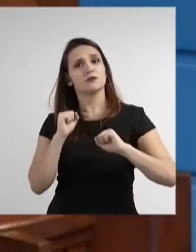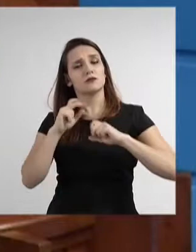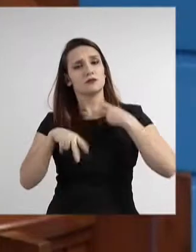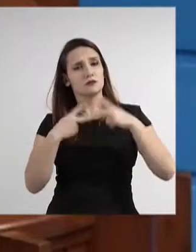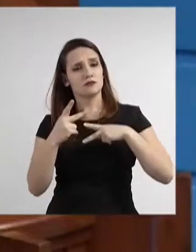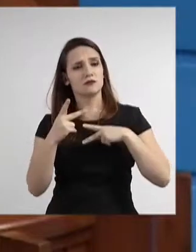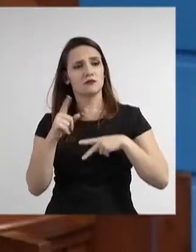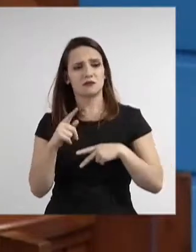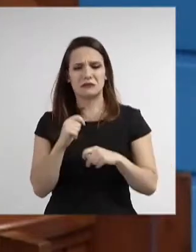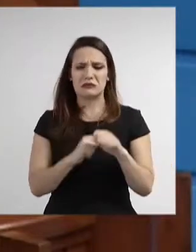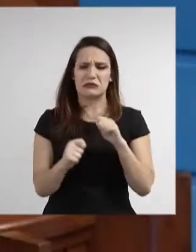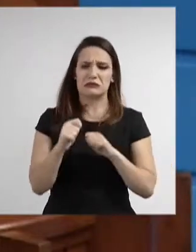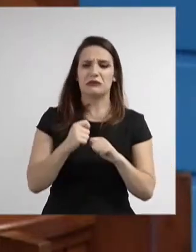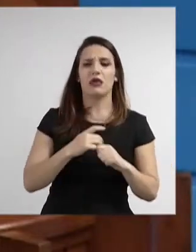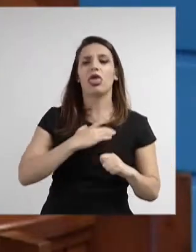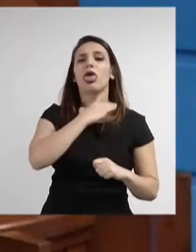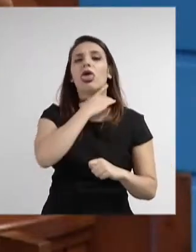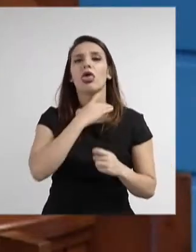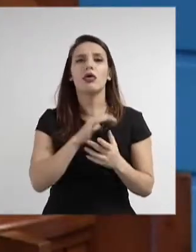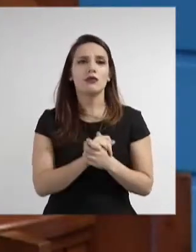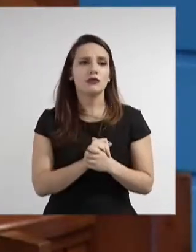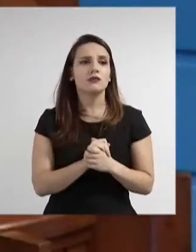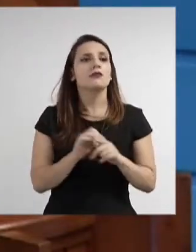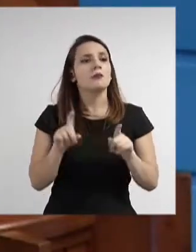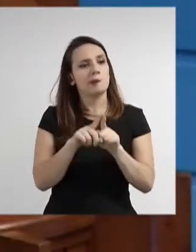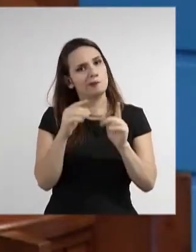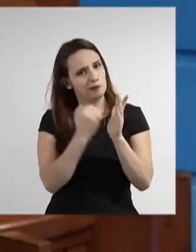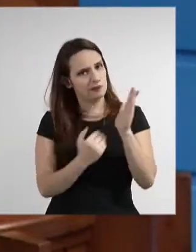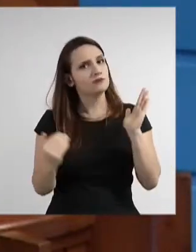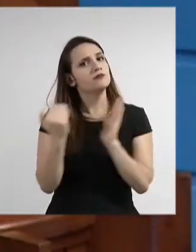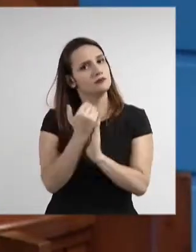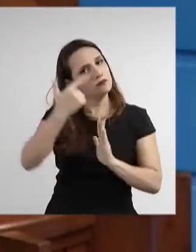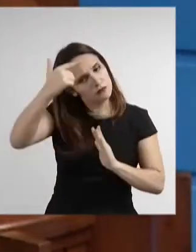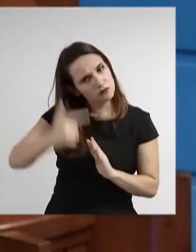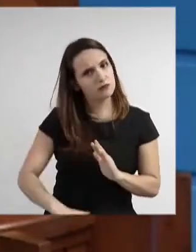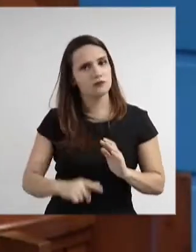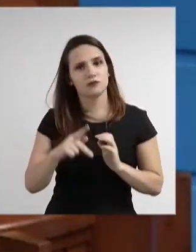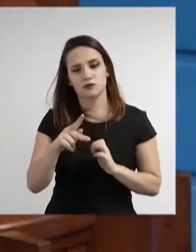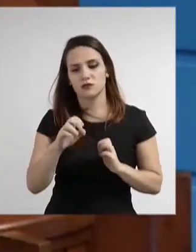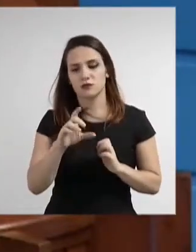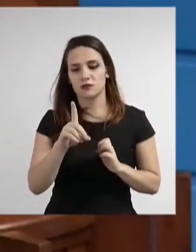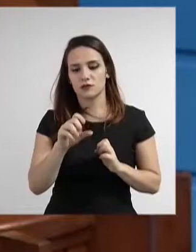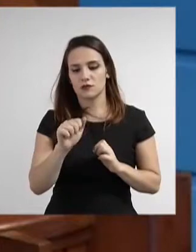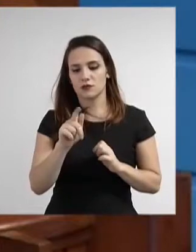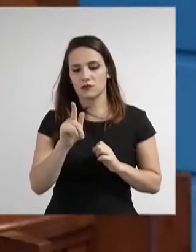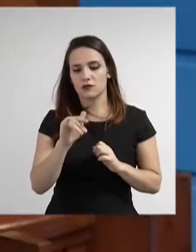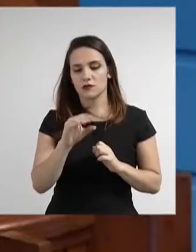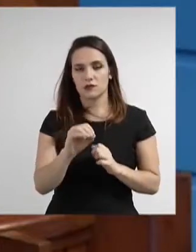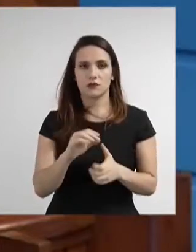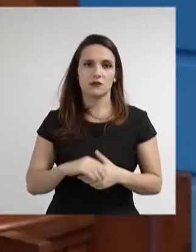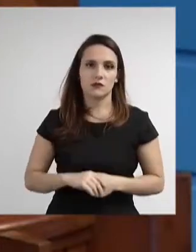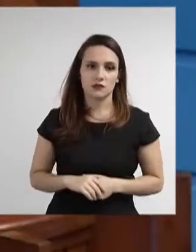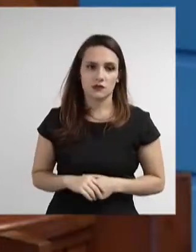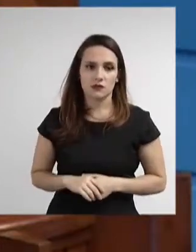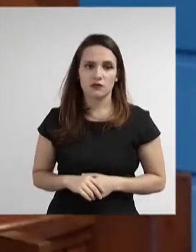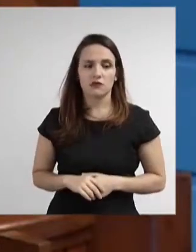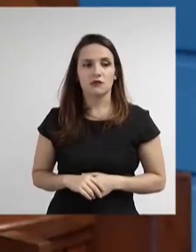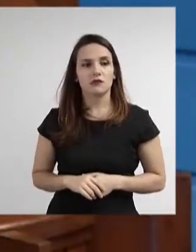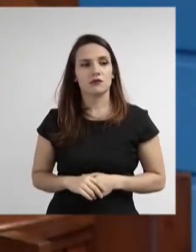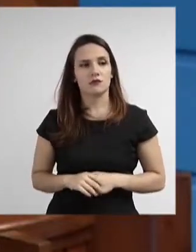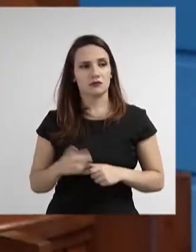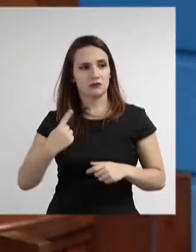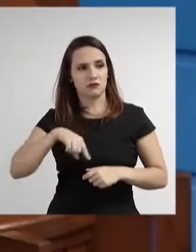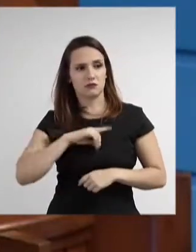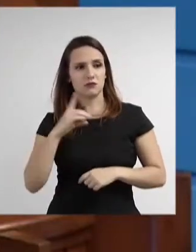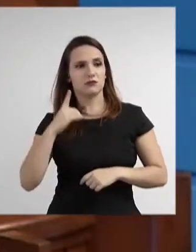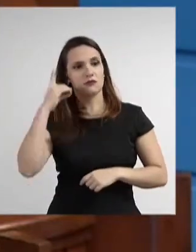situação financeira complicada e também, de novo, aumentar o valor do pedágio. Então, enquanto deputados estaduais, não